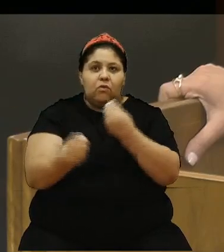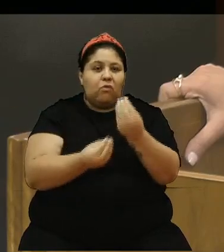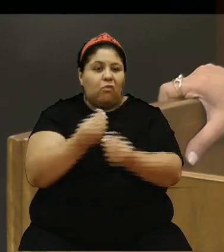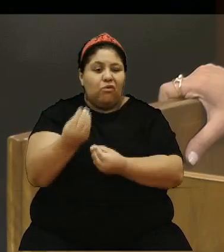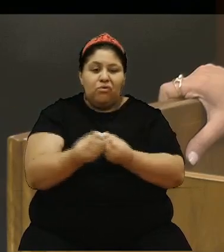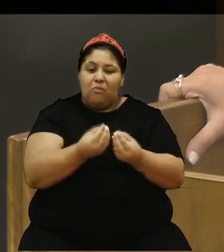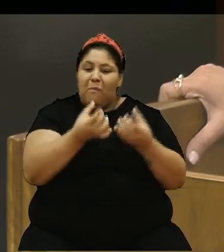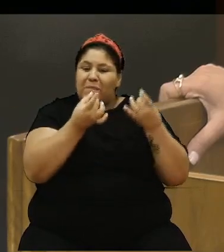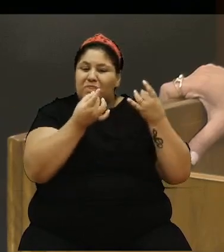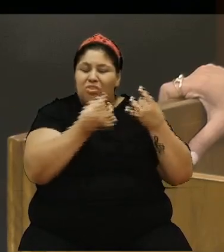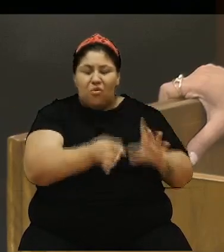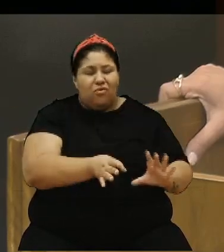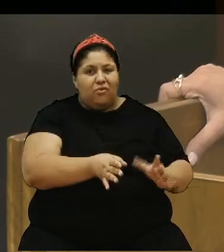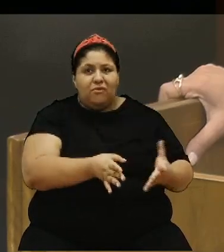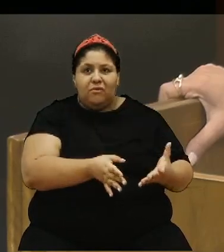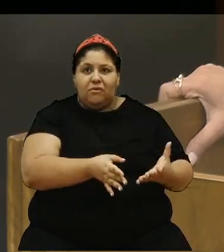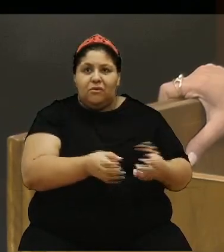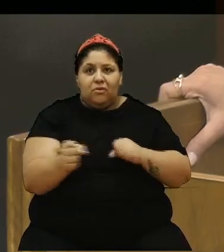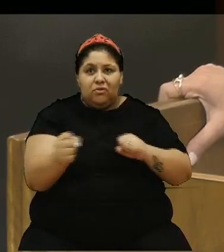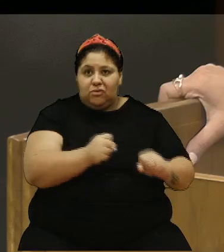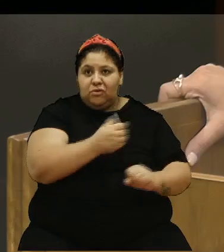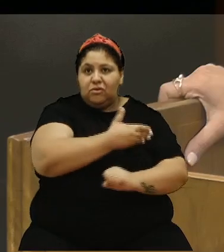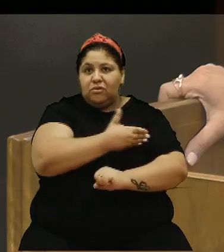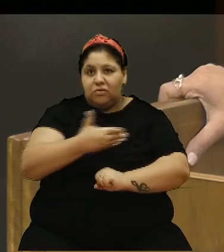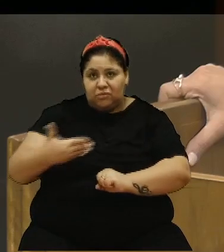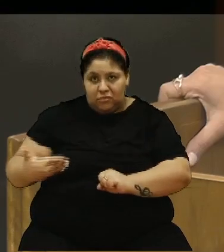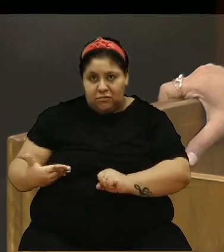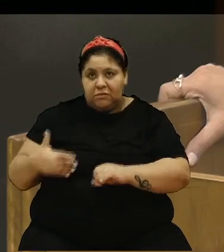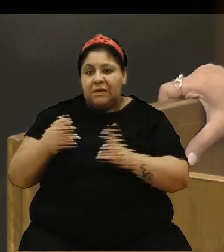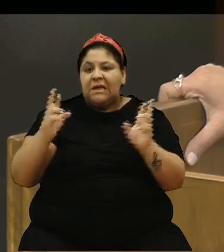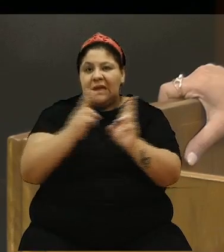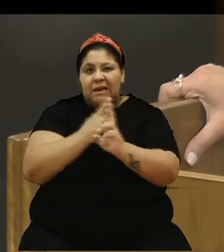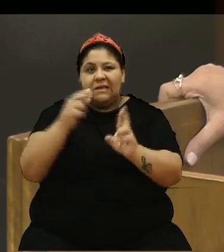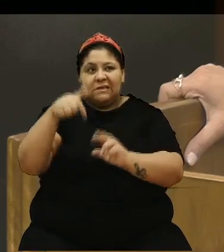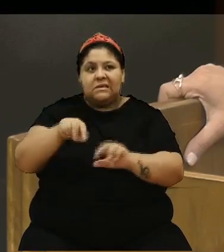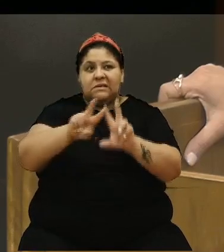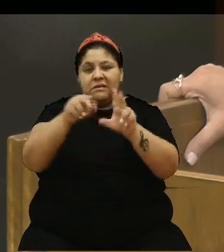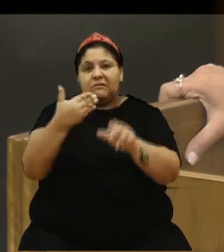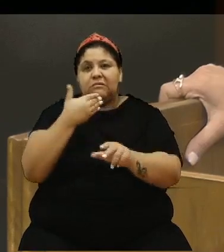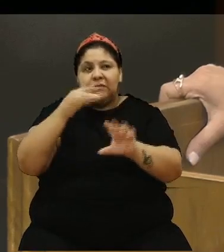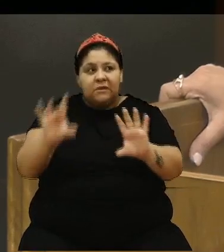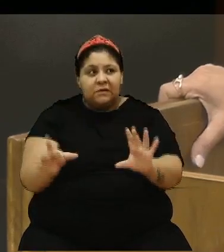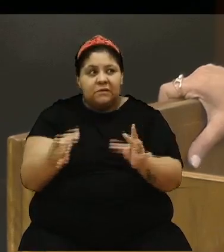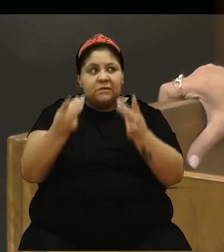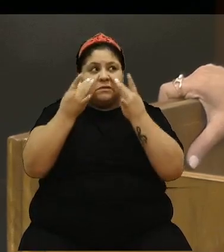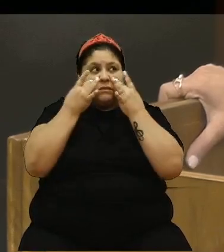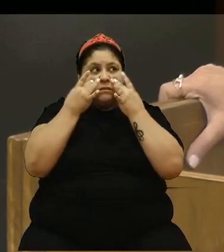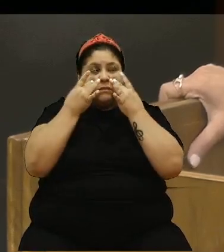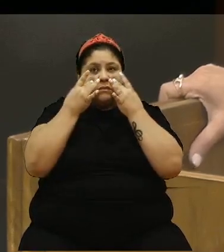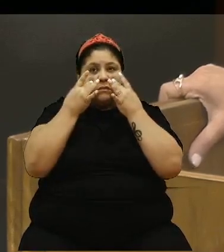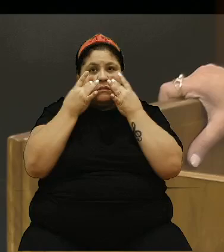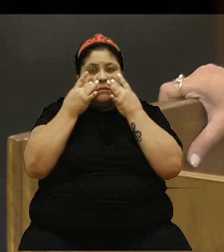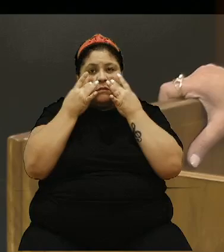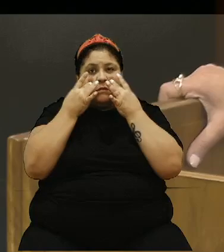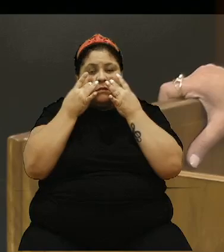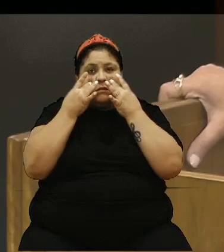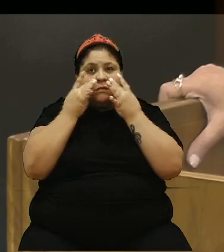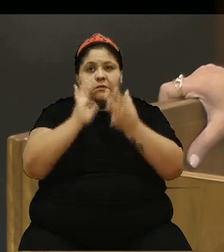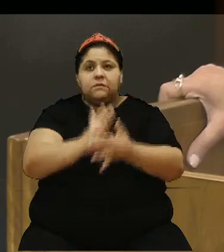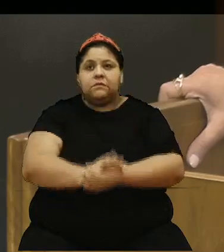descaso do poder público em relação a isso. Peço atenção do nosso prefeito Adiló. Uma parte,